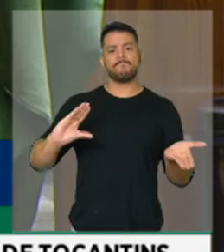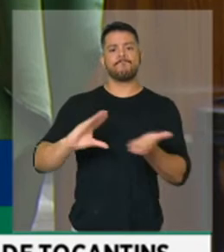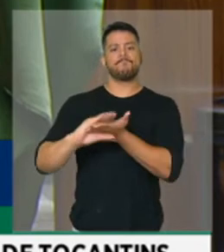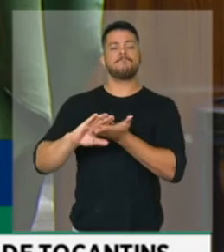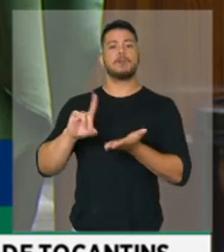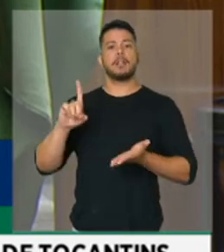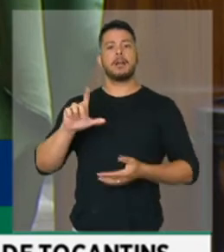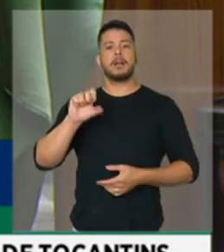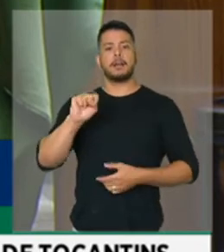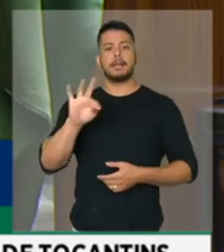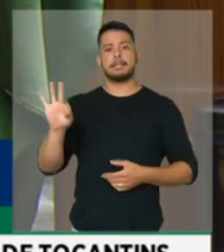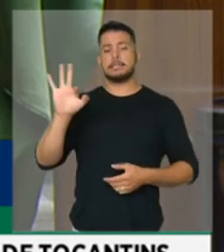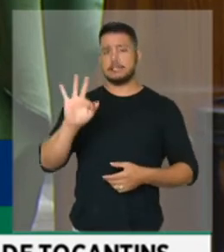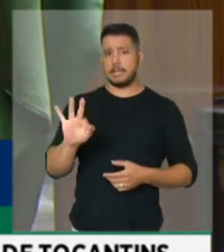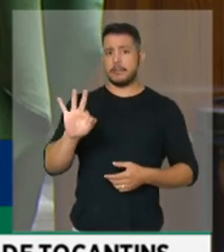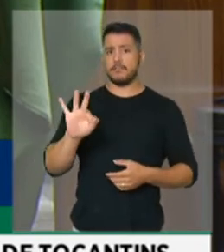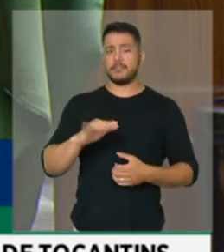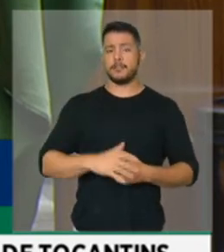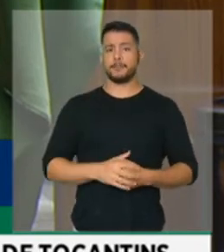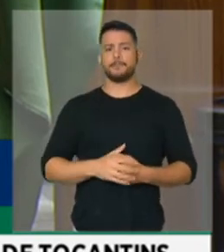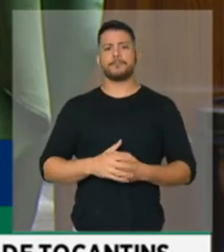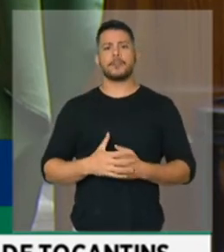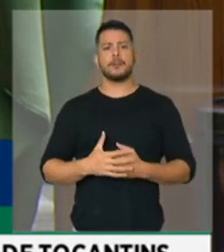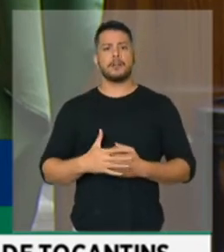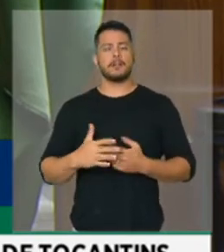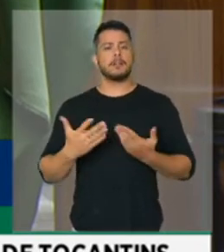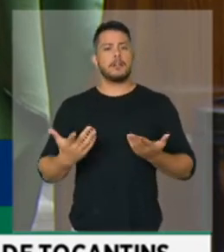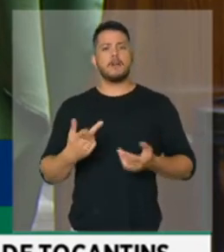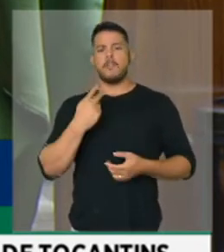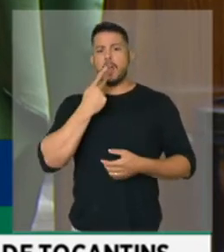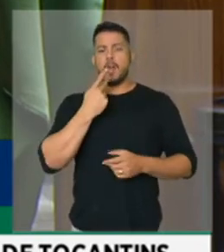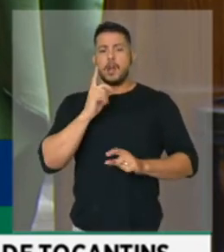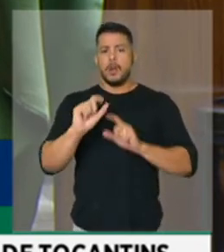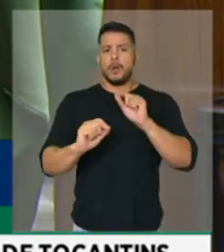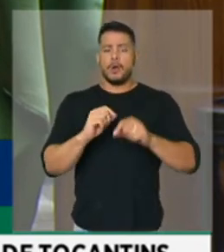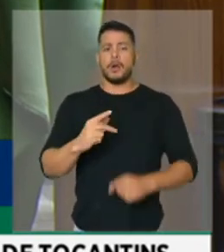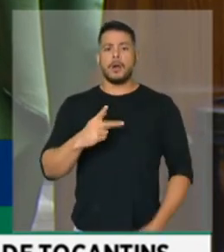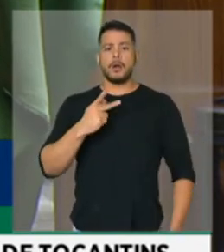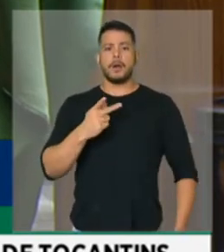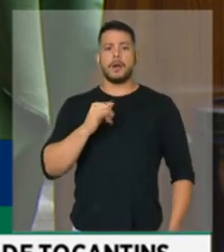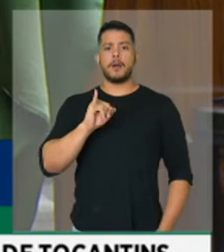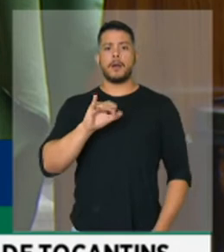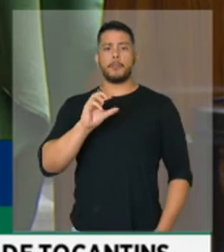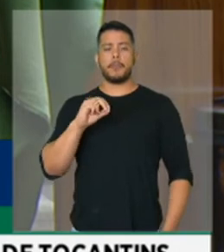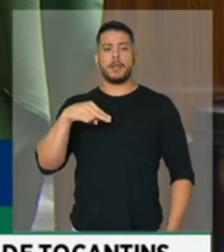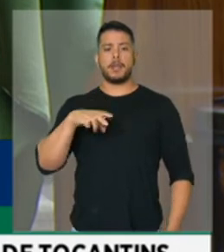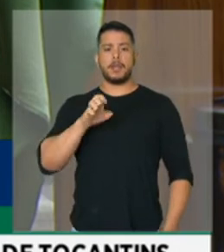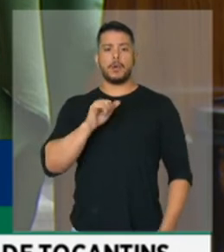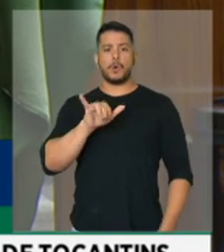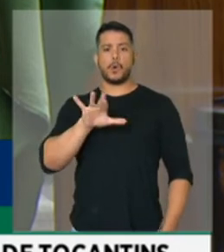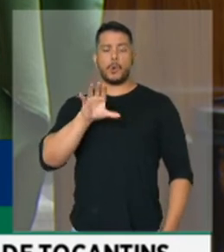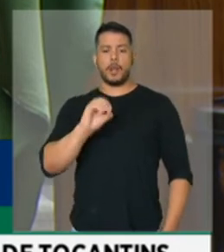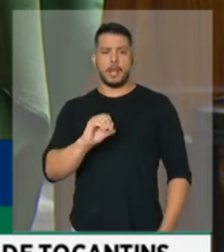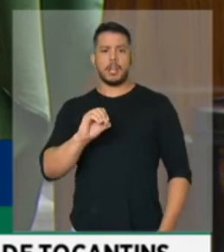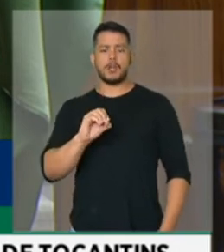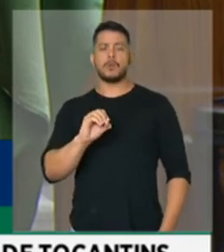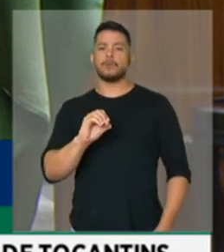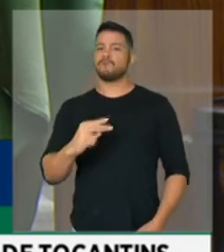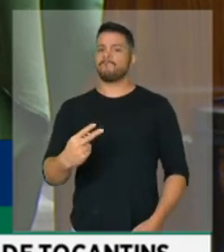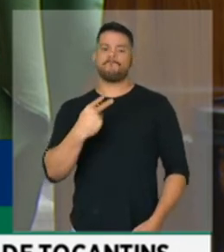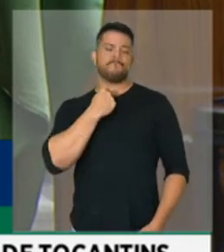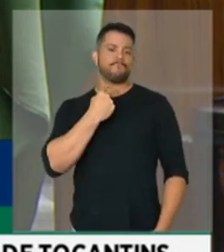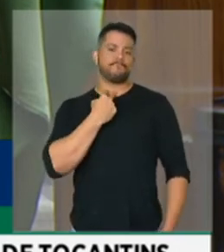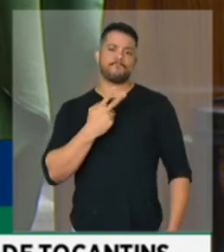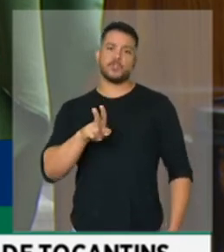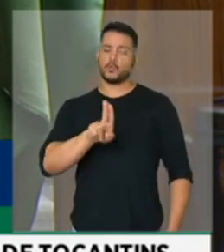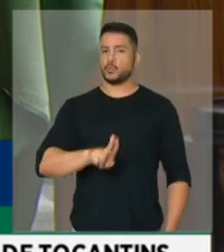número 598, sob a justificativa de que o título pioneiro do Tocantins, concedido aos servidores estaduais, não poderia ter